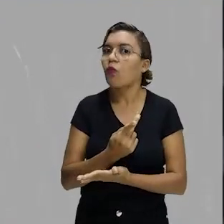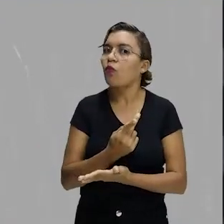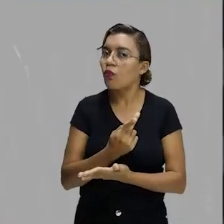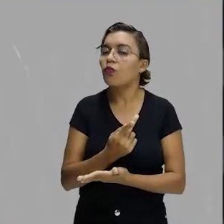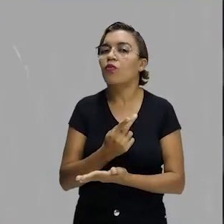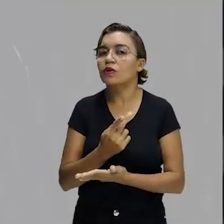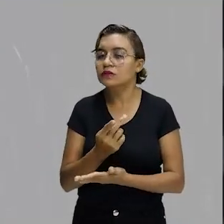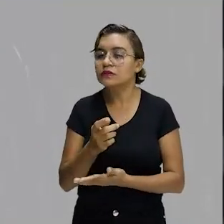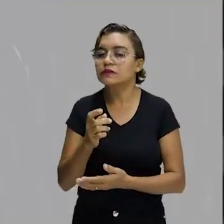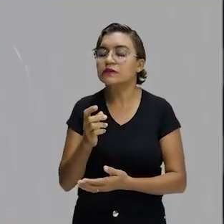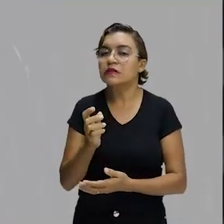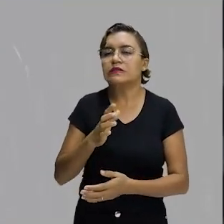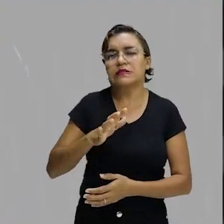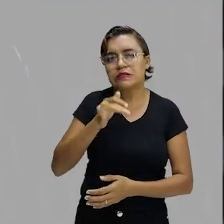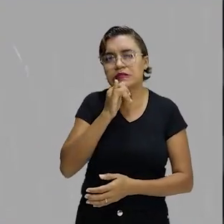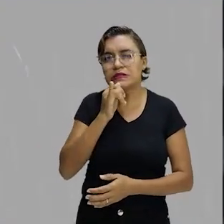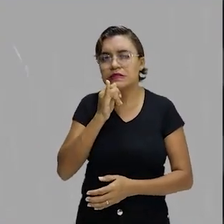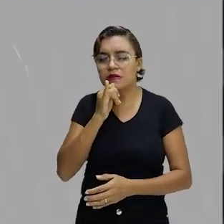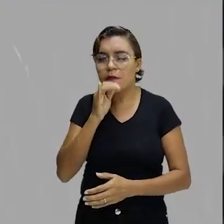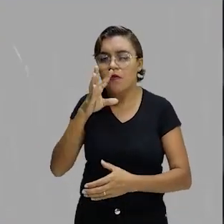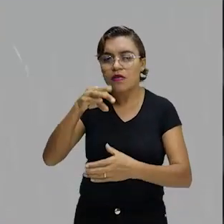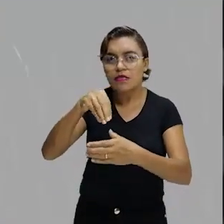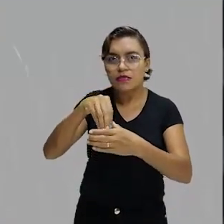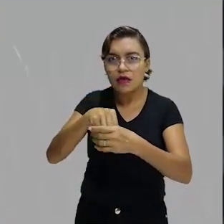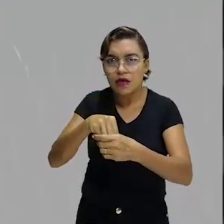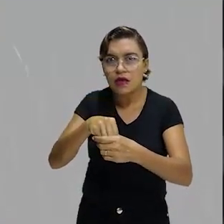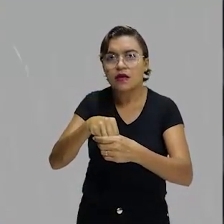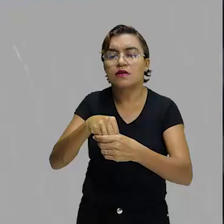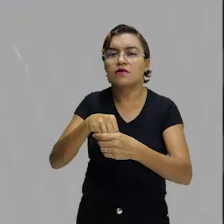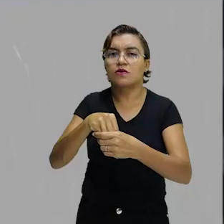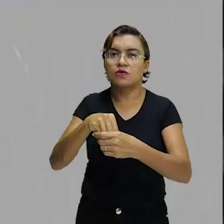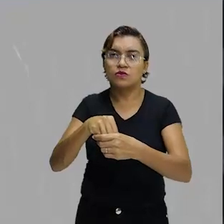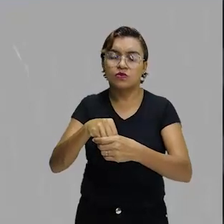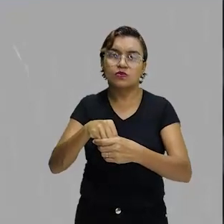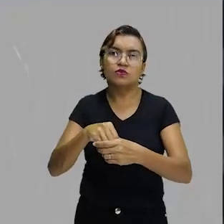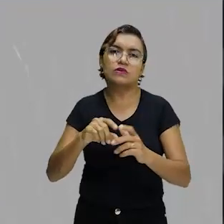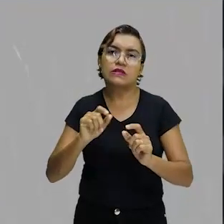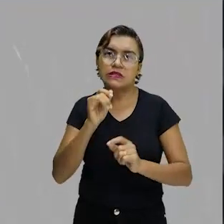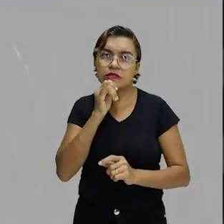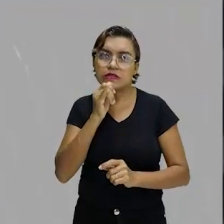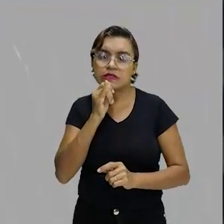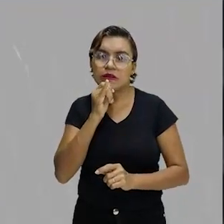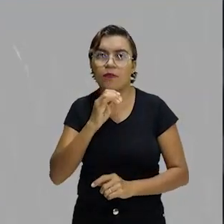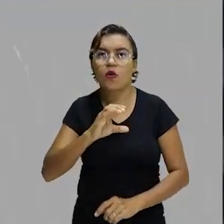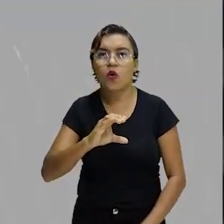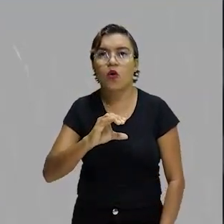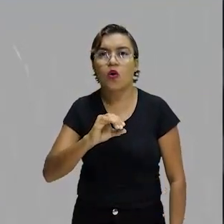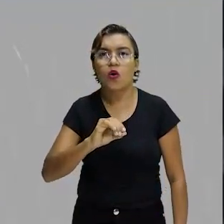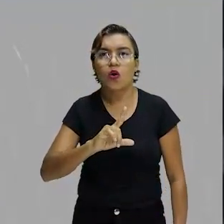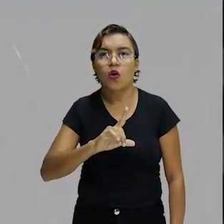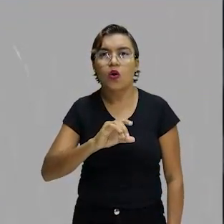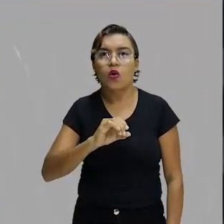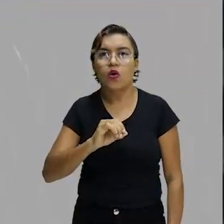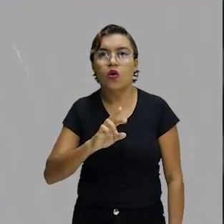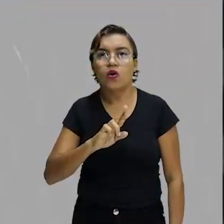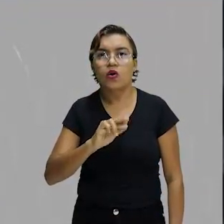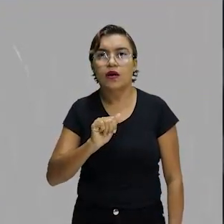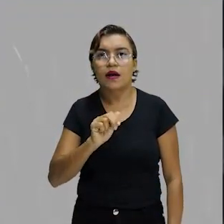dentro da construção do colorário, como diria nosso amigo Descartes, por exemplo. Mas veja